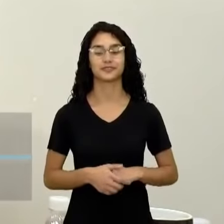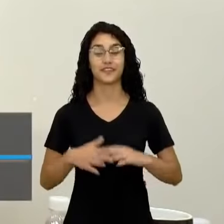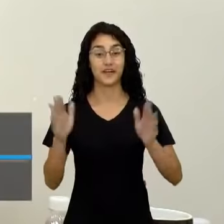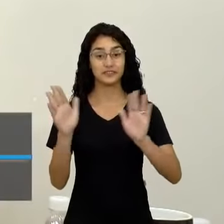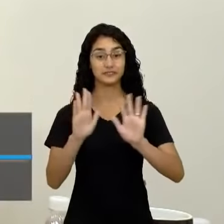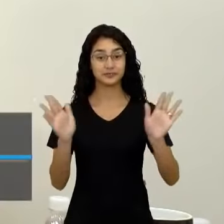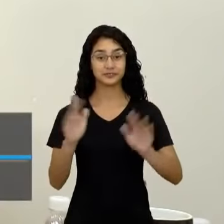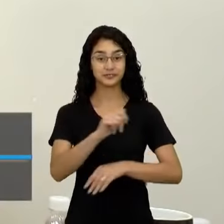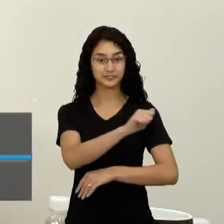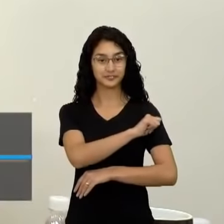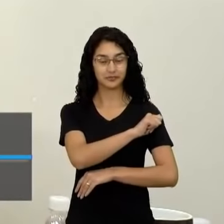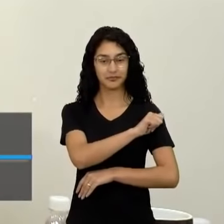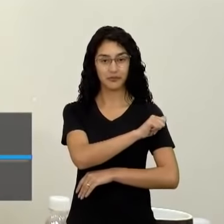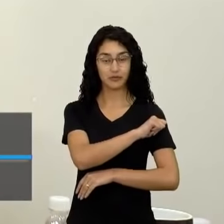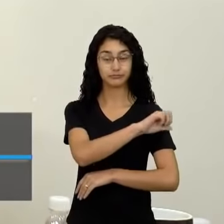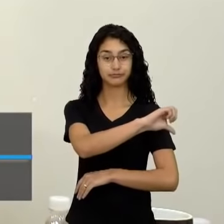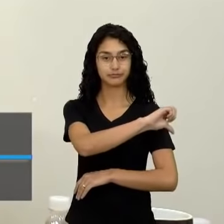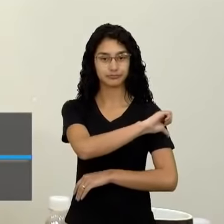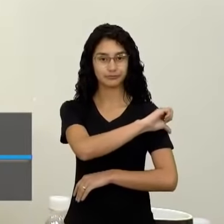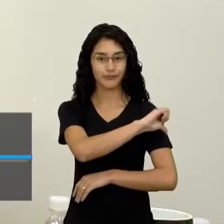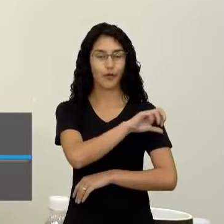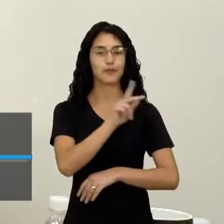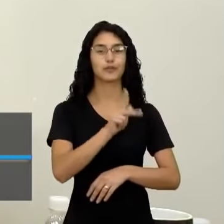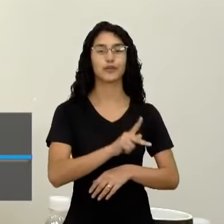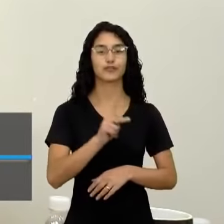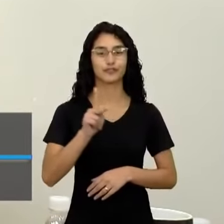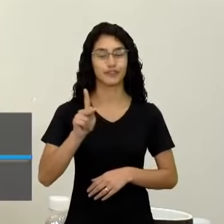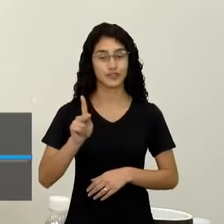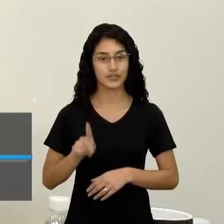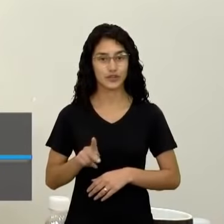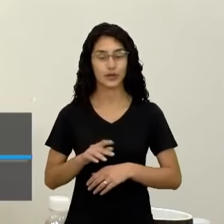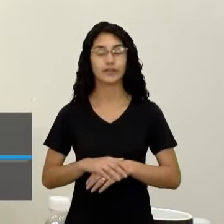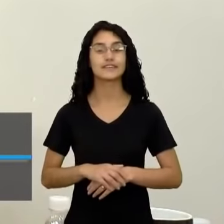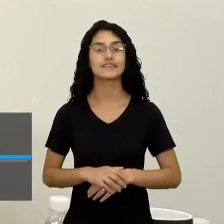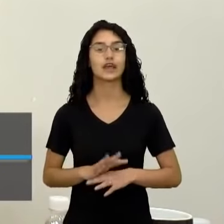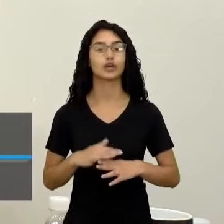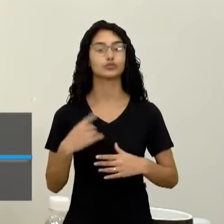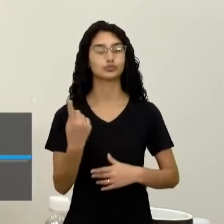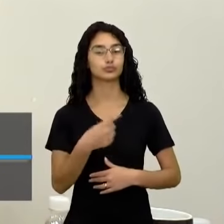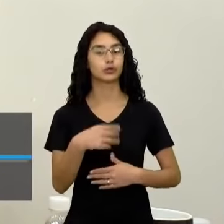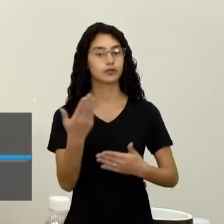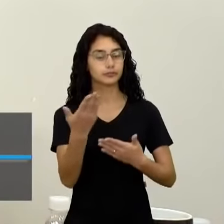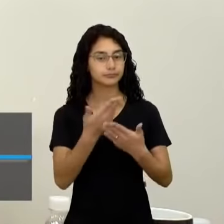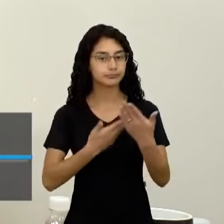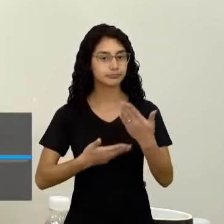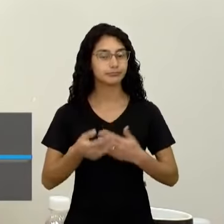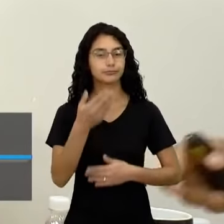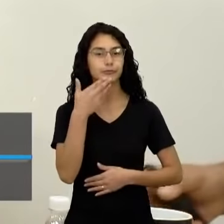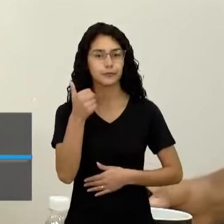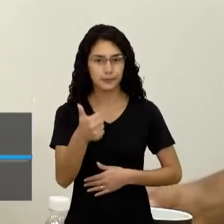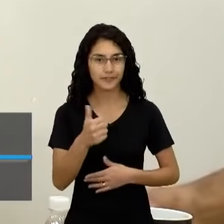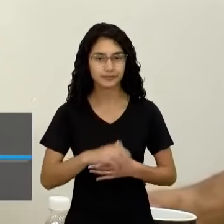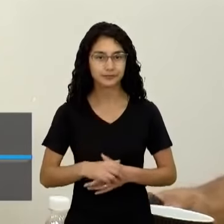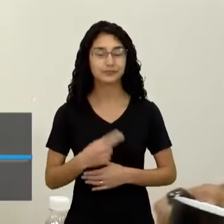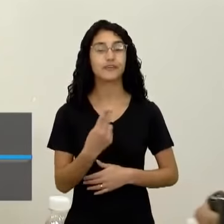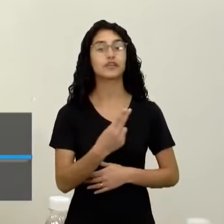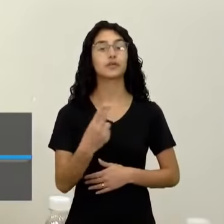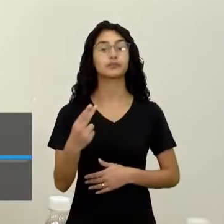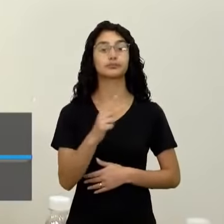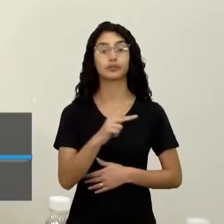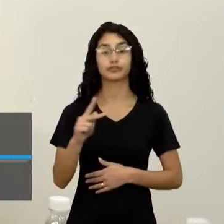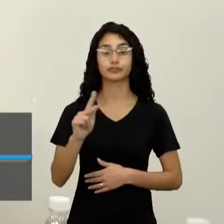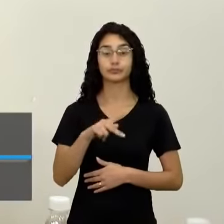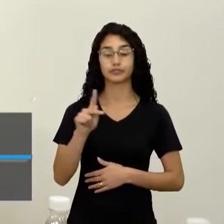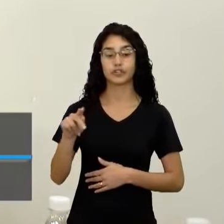Olá estudante do 9º ano professores professoras e todos que nos acompanham tudo bem com vocês eu sou a professora